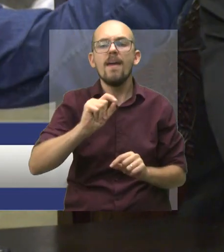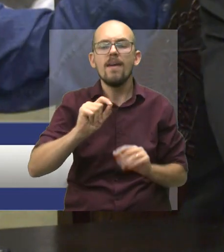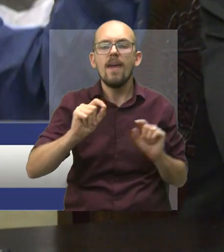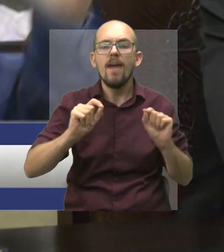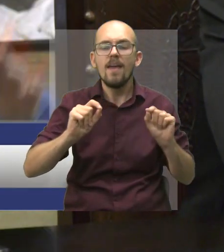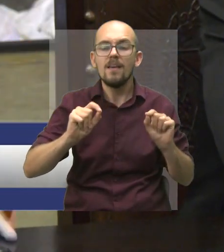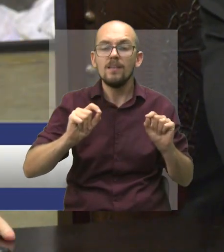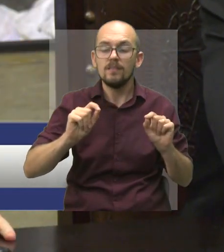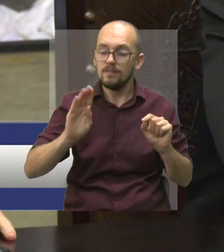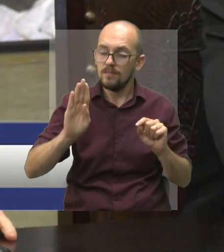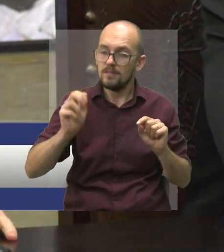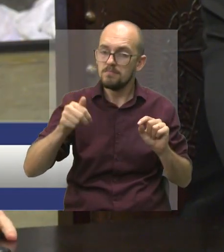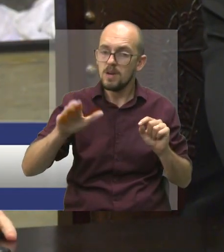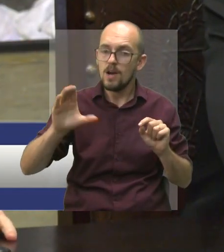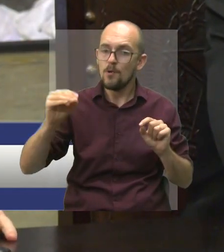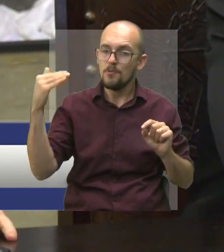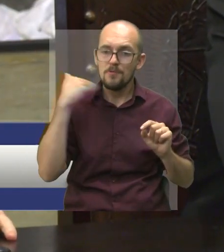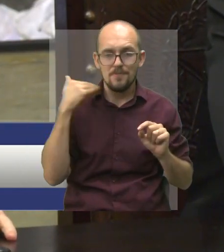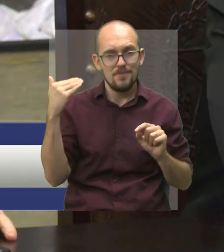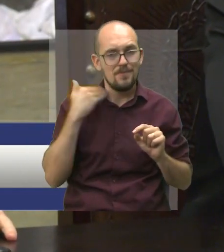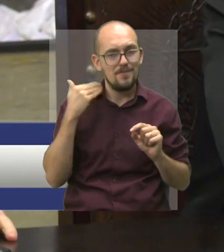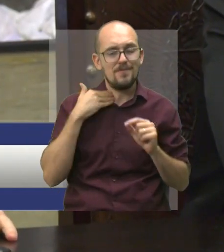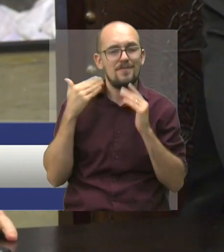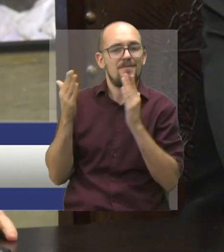os bancos.